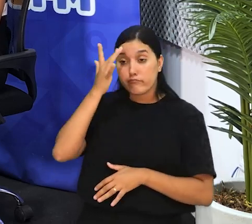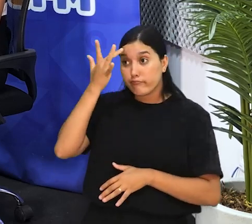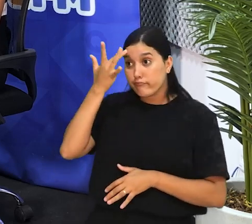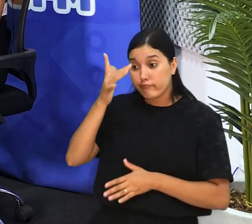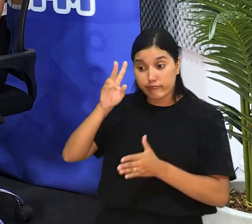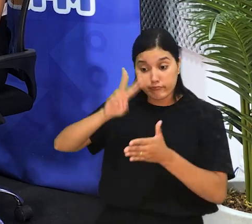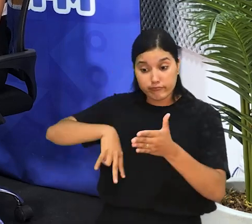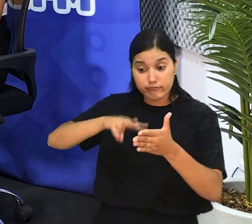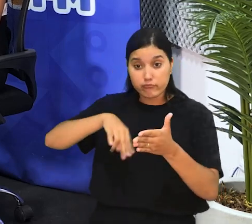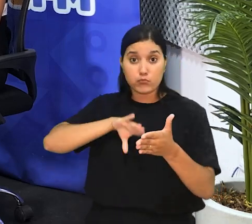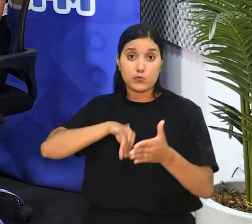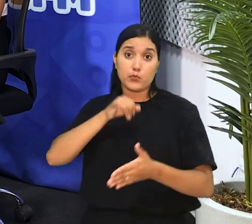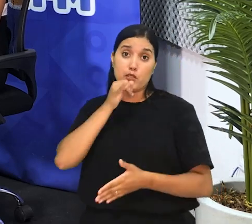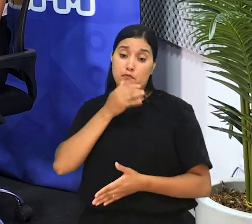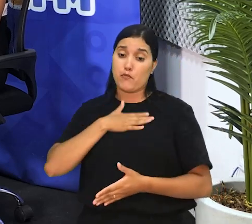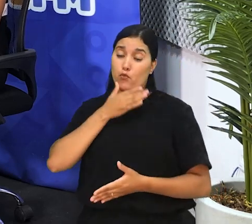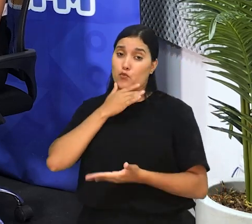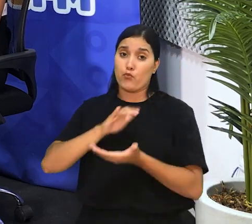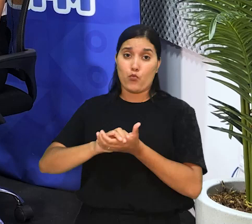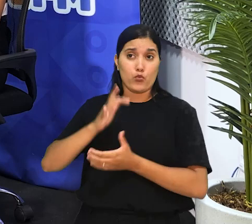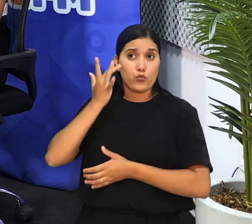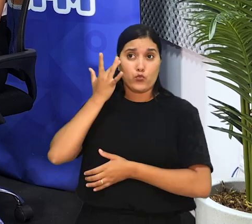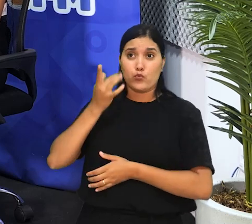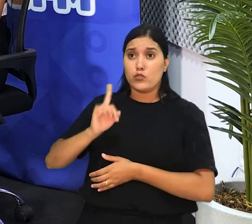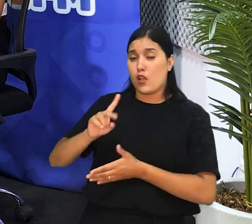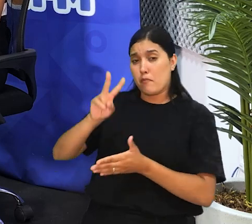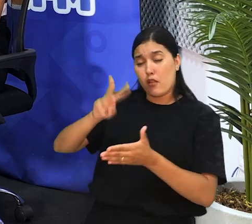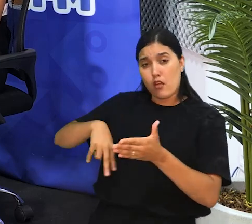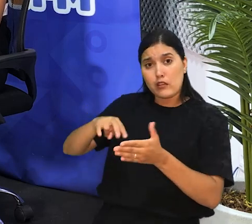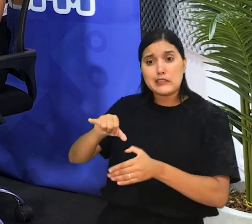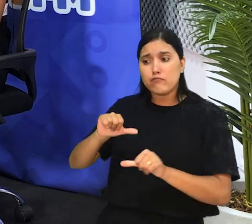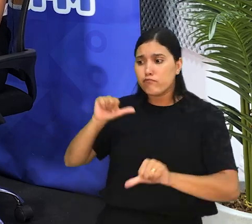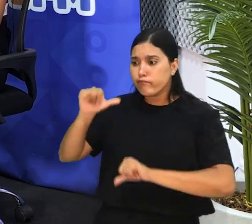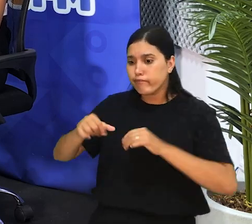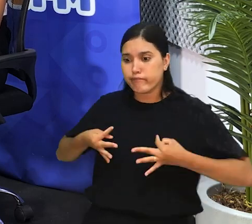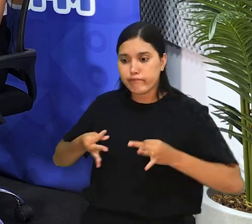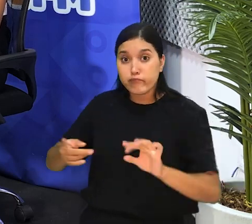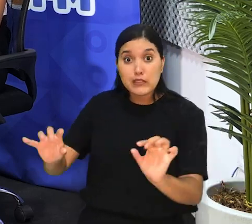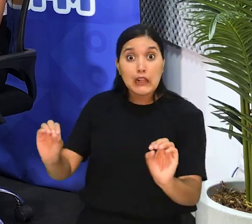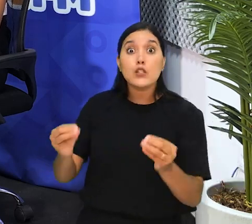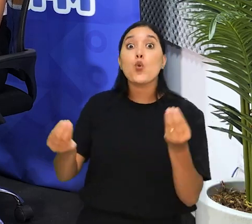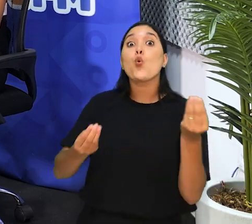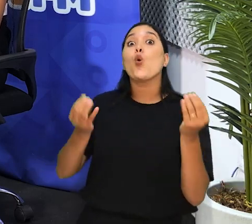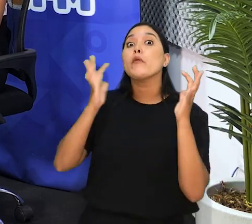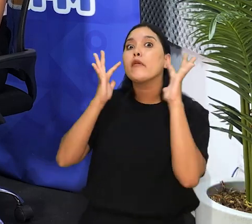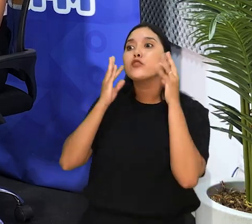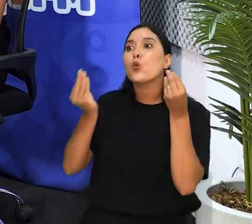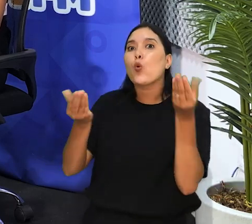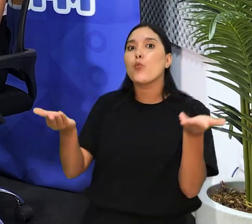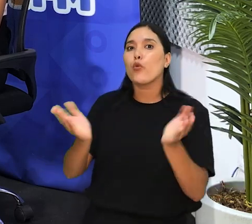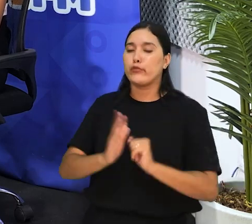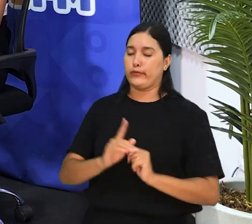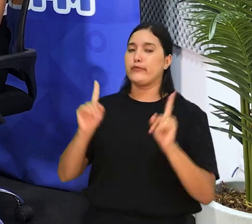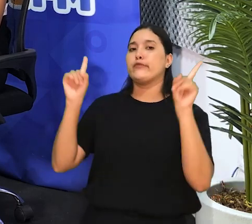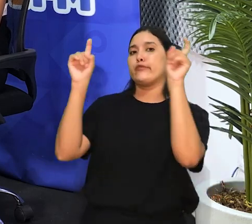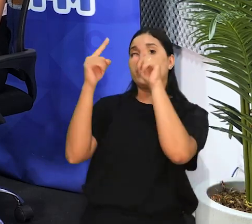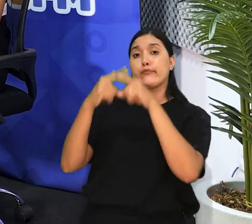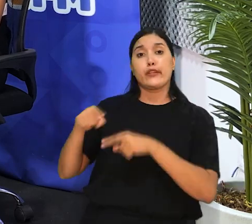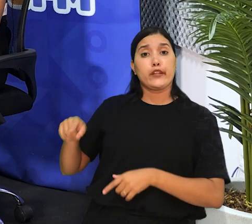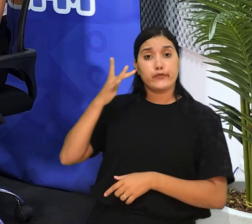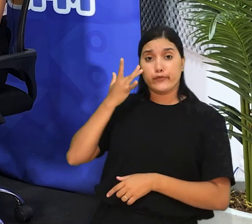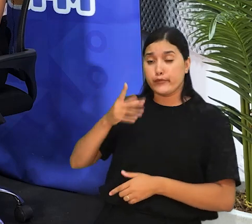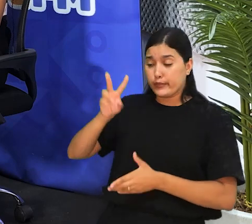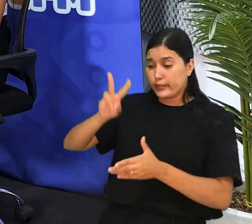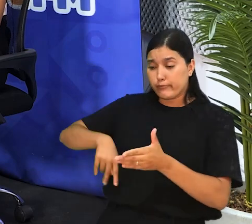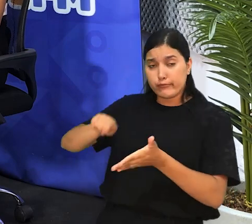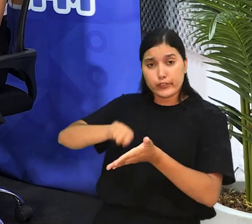não é alfabetizado, tipo meu esposo, se não tivesse esse avanço, né, essa modernidade de hoje, como é que seria pra gente? Seria muito difícil, porque ele